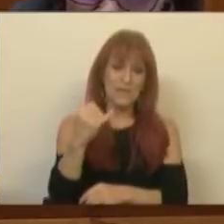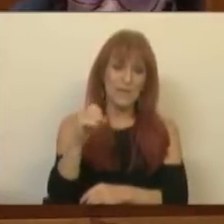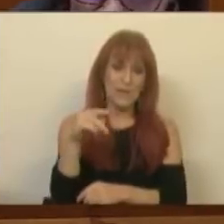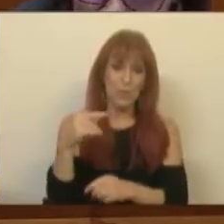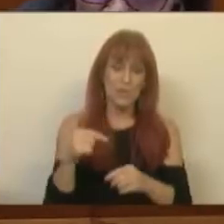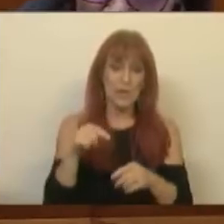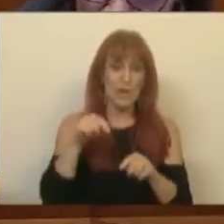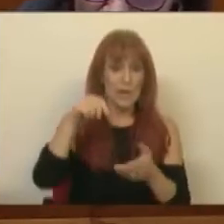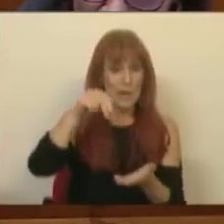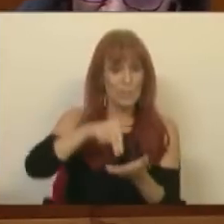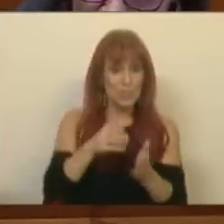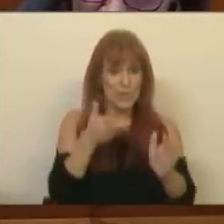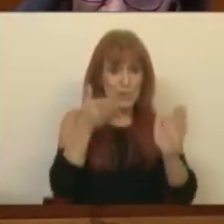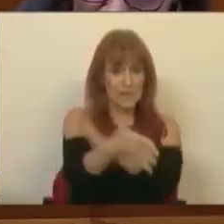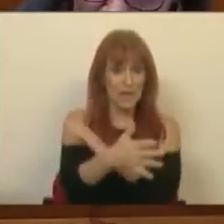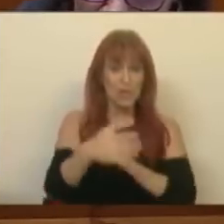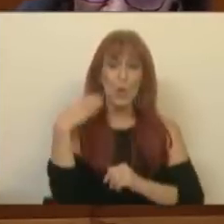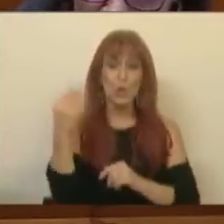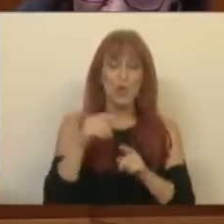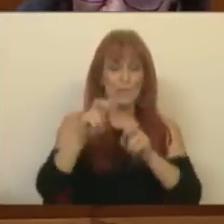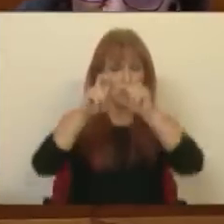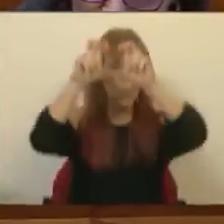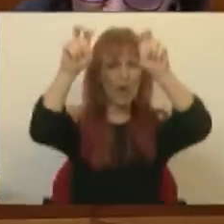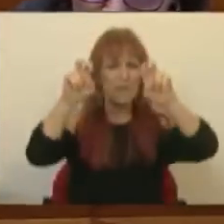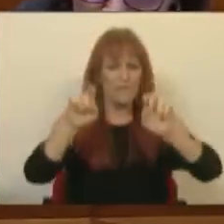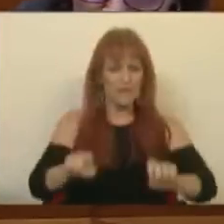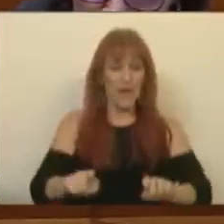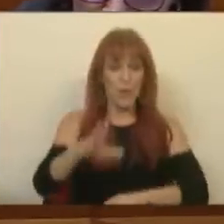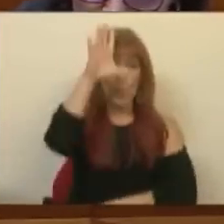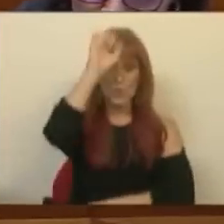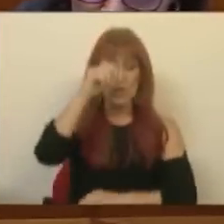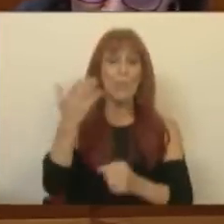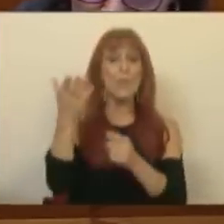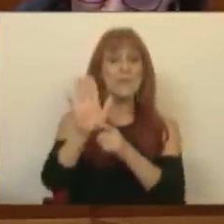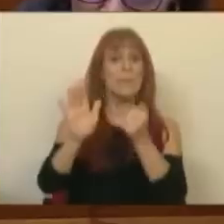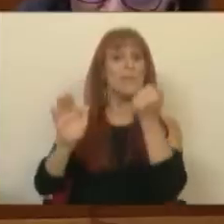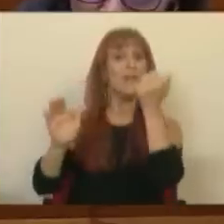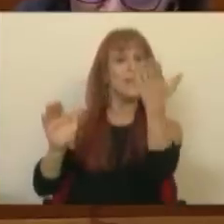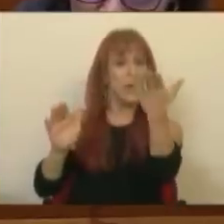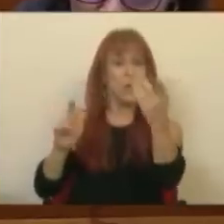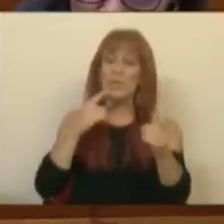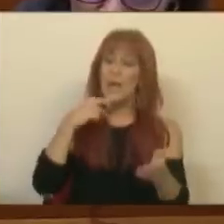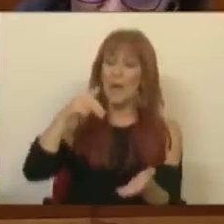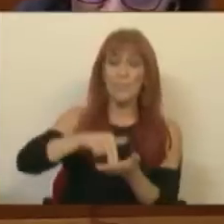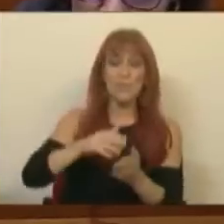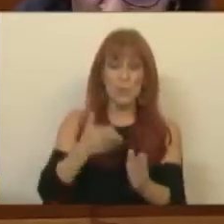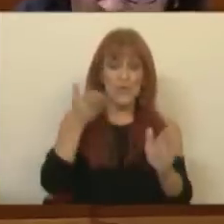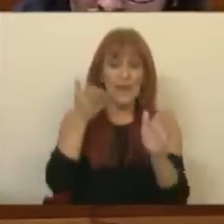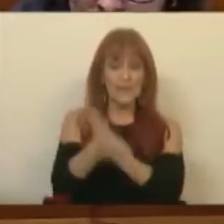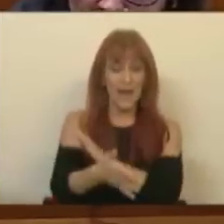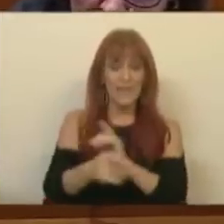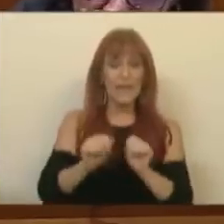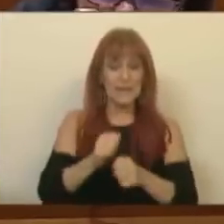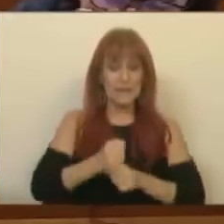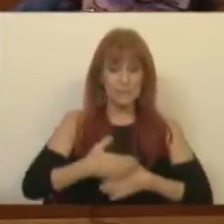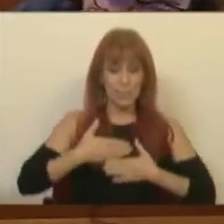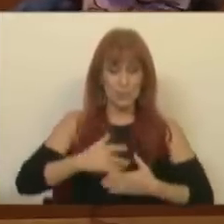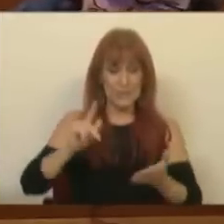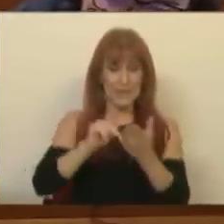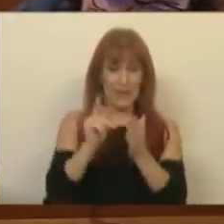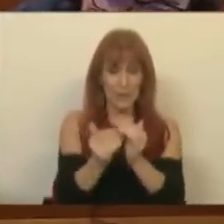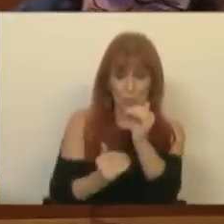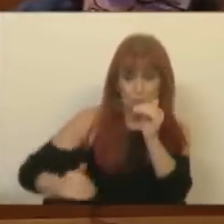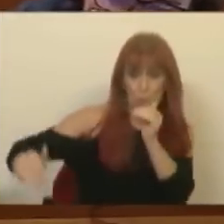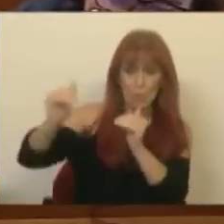€ de produção de entrada para os jovens qualificados e o estado Dê o exemplo colocando a posição de entrada na carreira de técnico